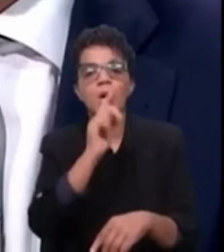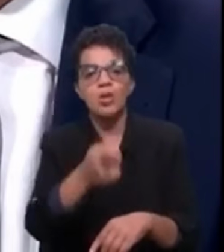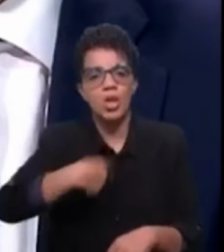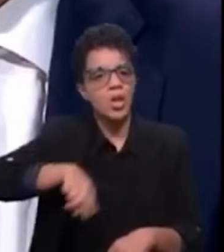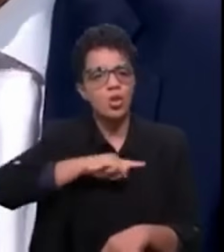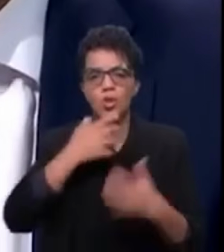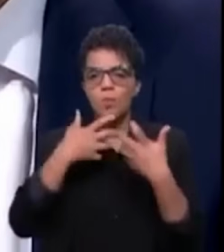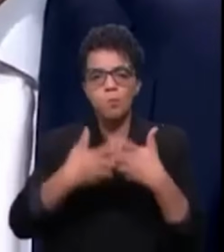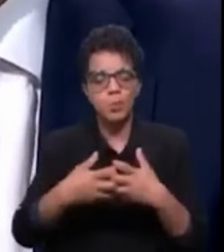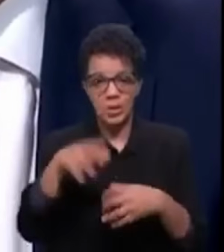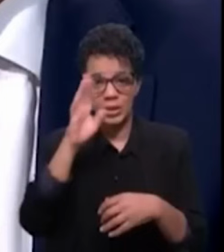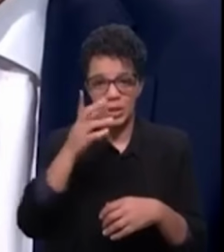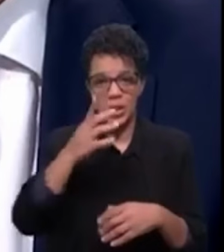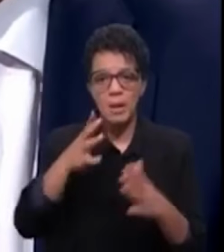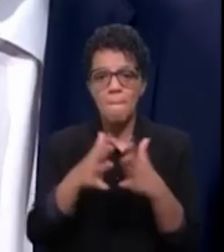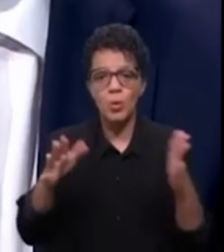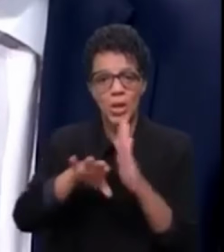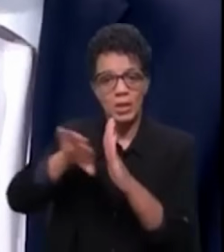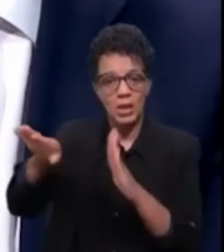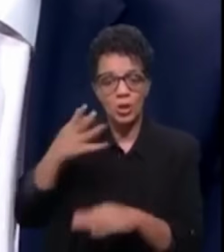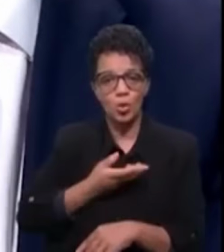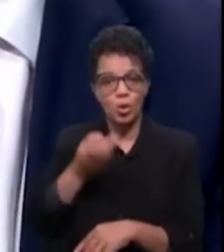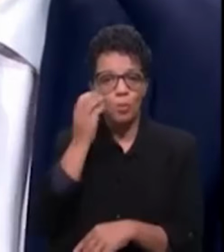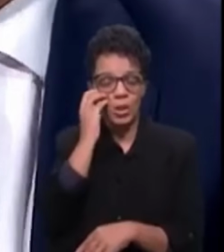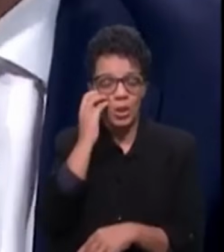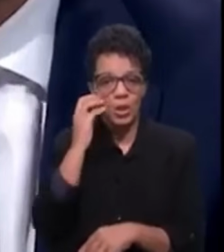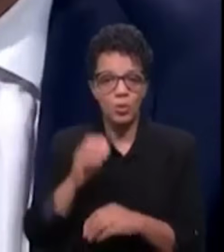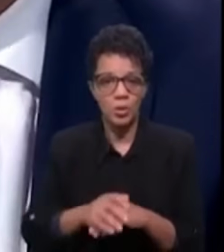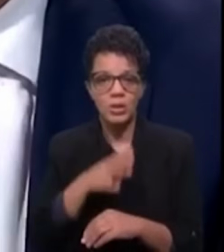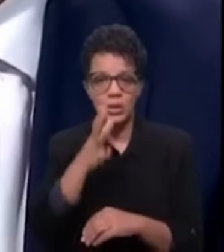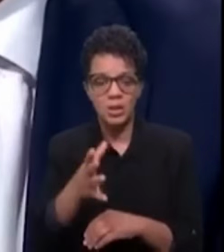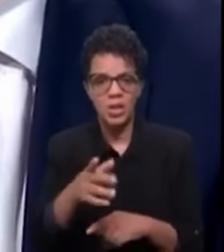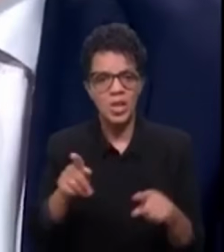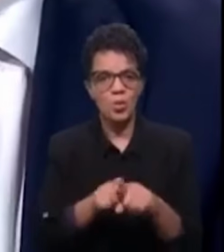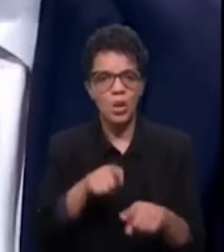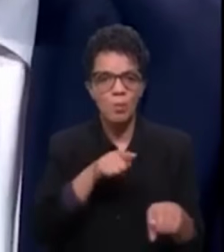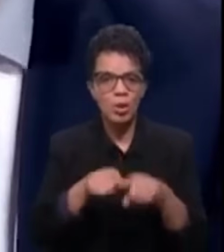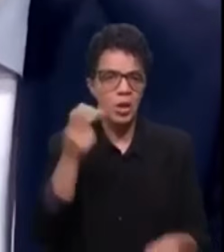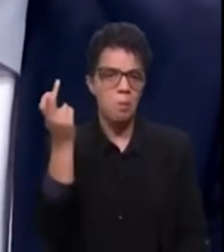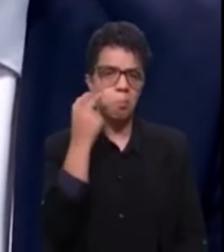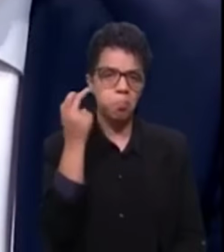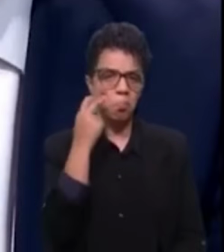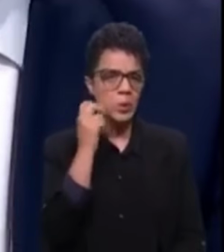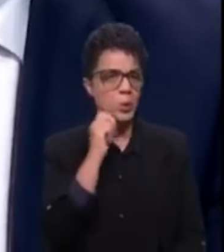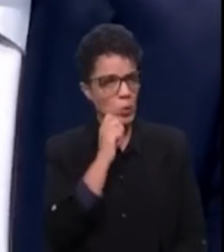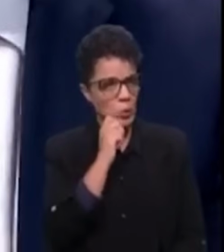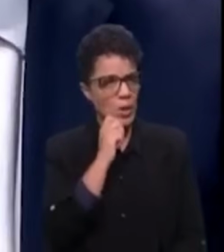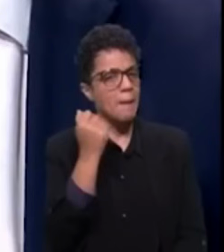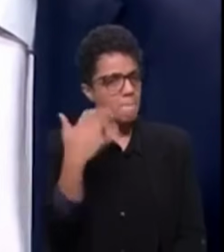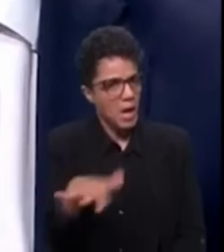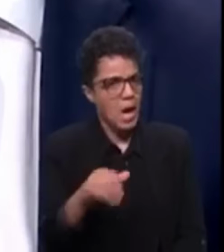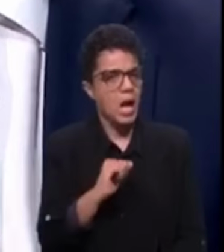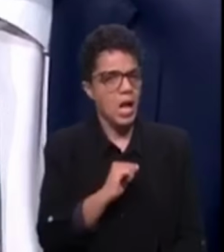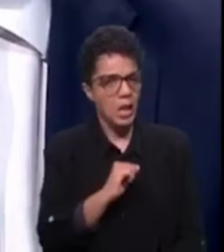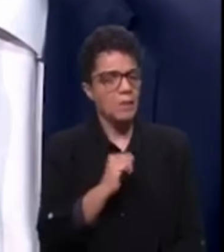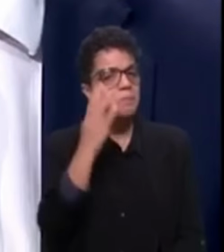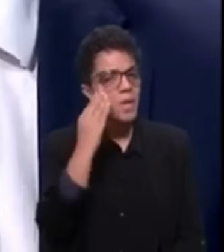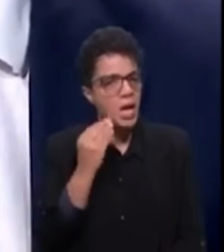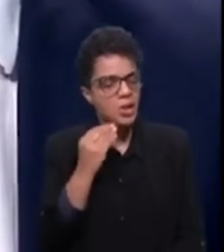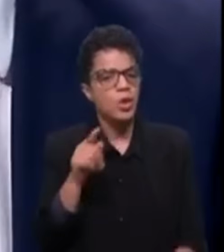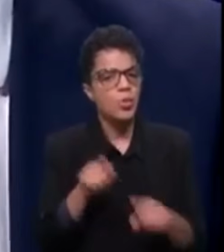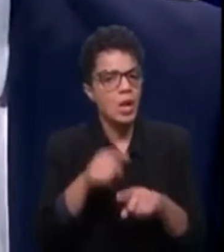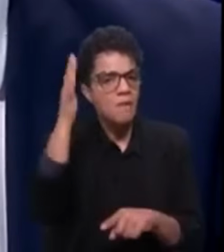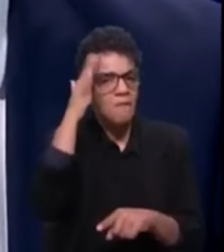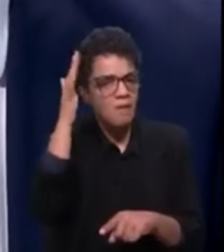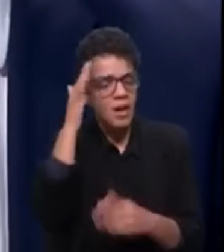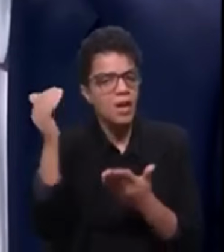dúvidas nós se houver uma maioria a direita do Luis Montenegro primeo deixa-me diz-lhe uma coisa a arrogância em política geralmente corre mal se acha mesmo que as sondagens lhe